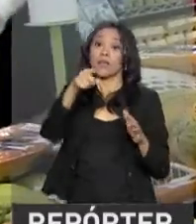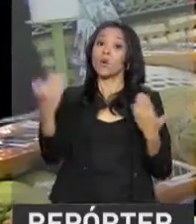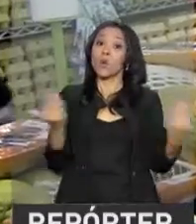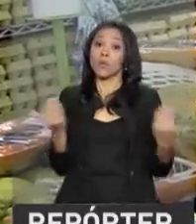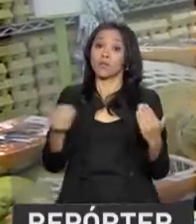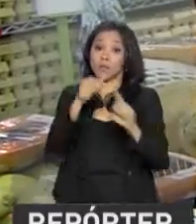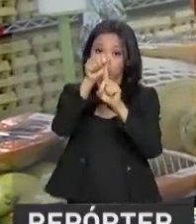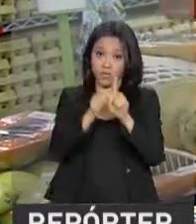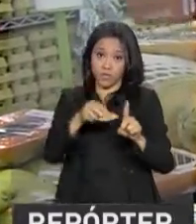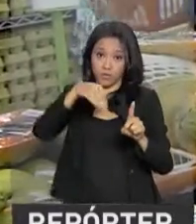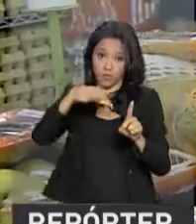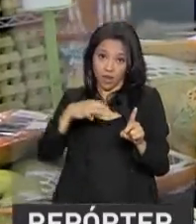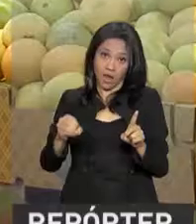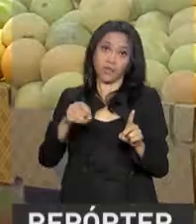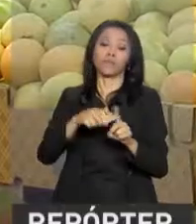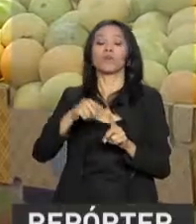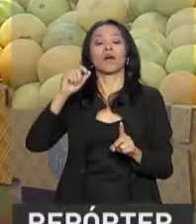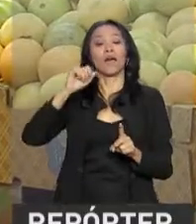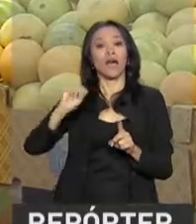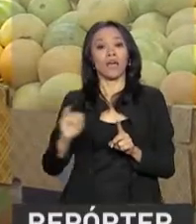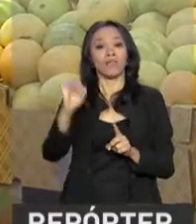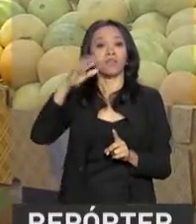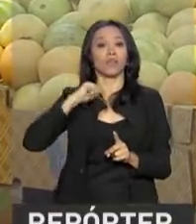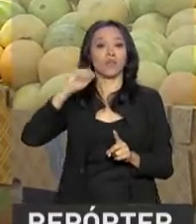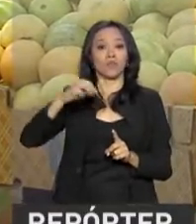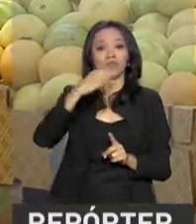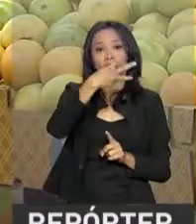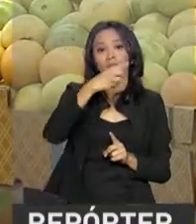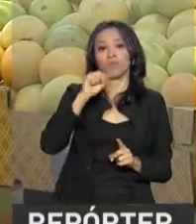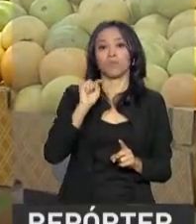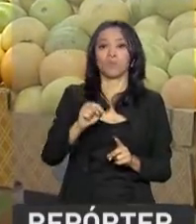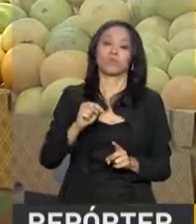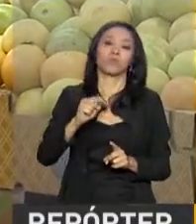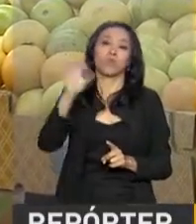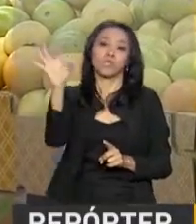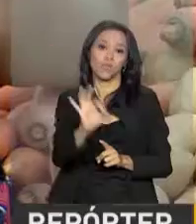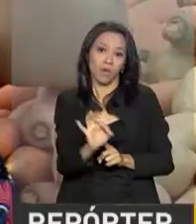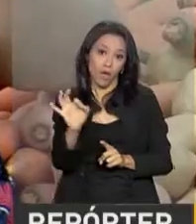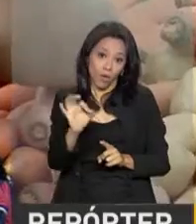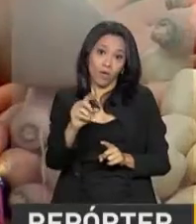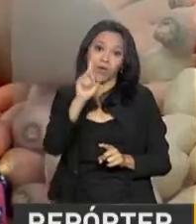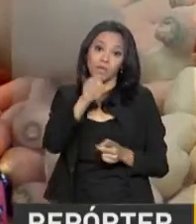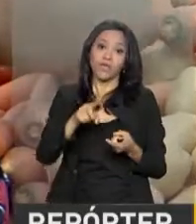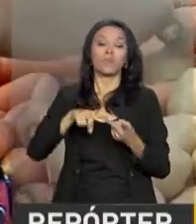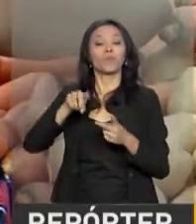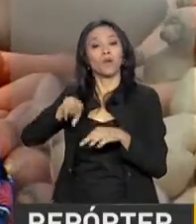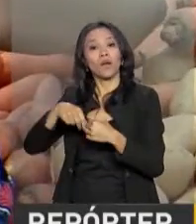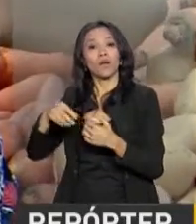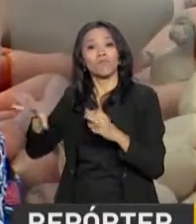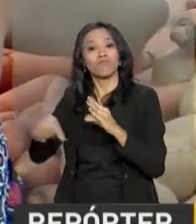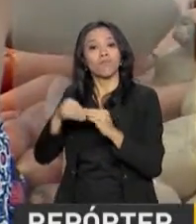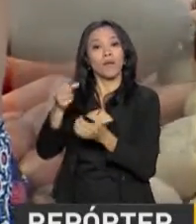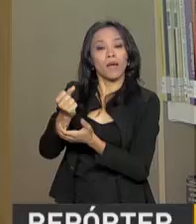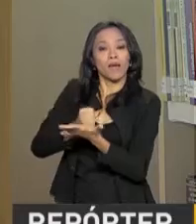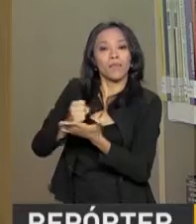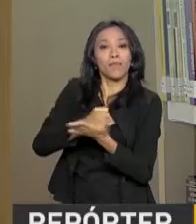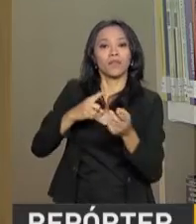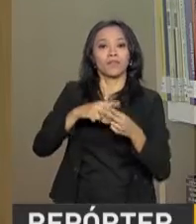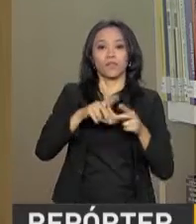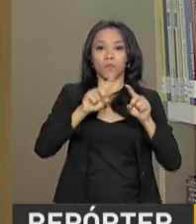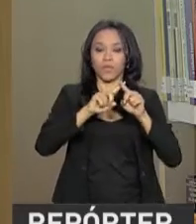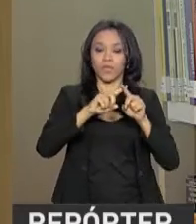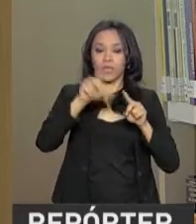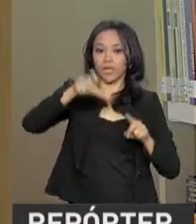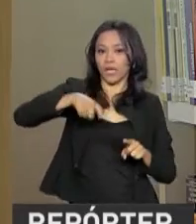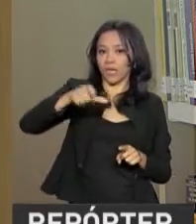com março, a inflação de abril cresceu 0,13 ponto percentual, puxada pelo preço de medicamentos e planos de saúde. É claro